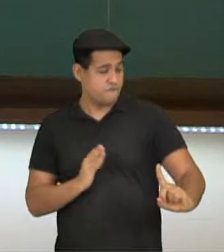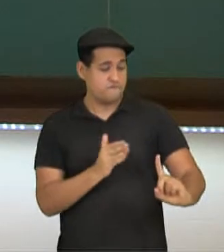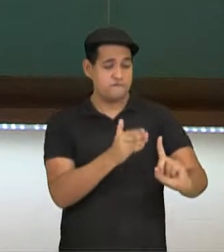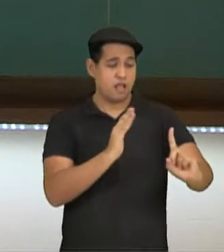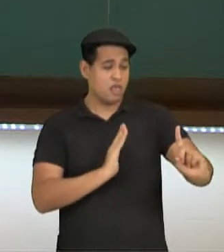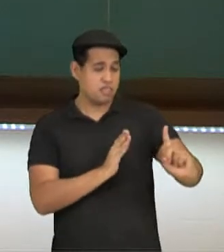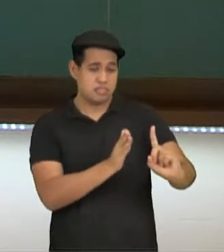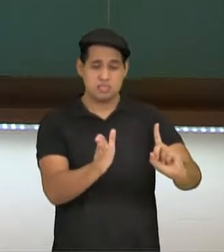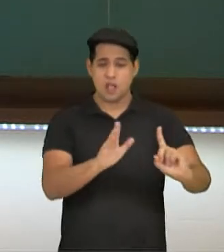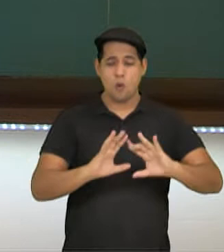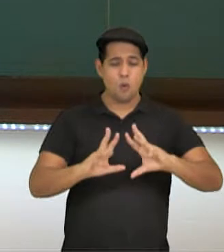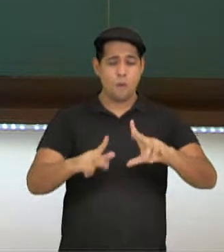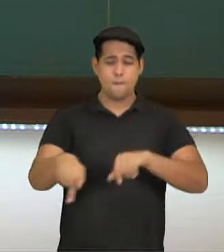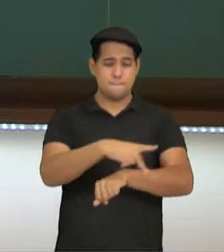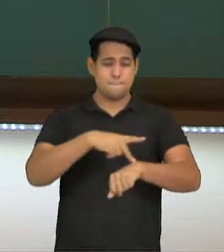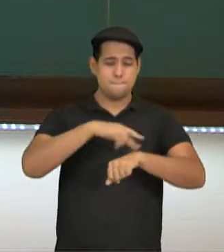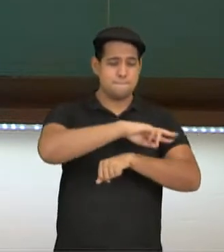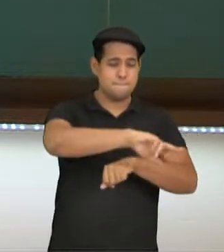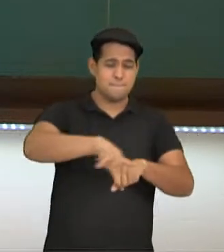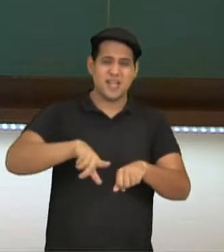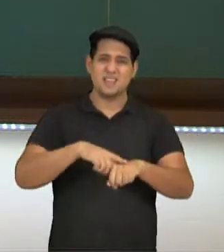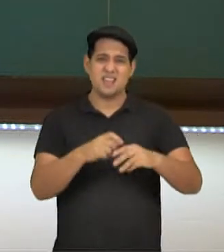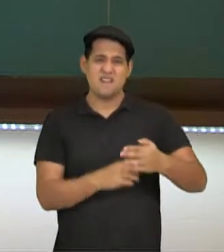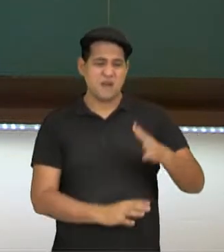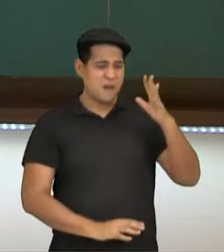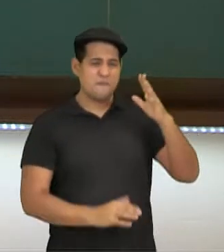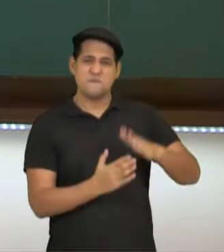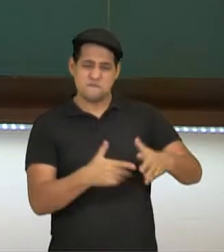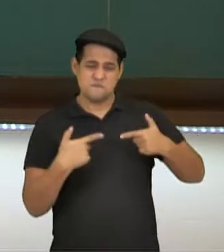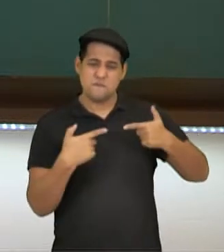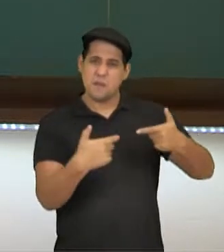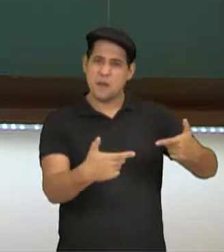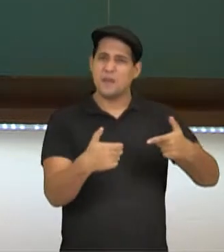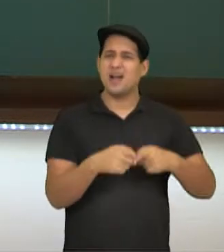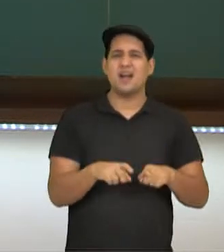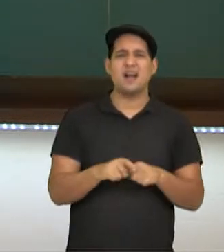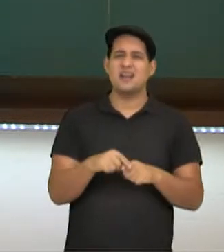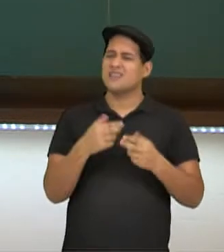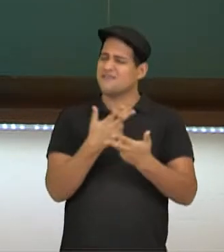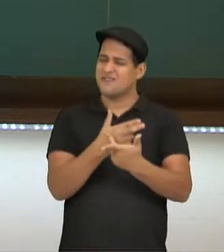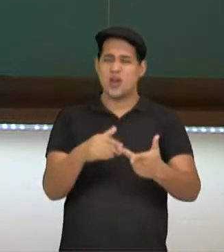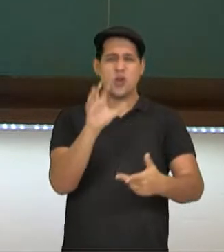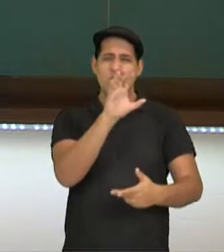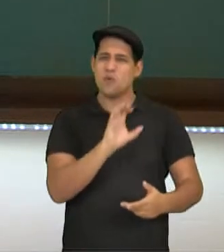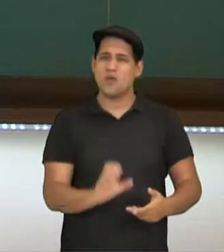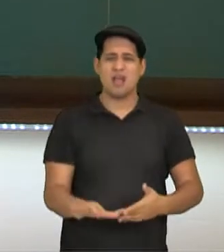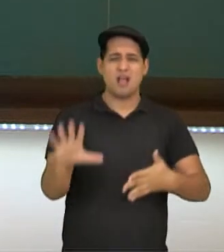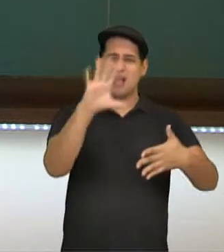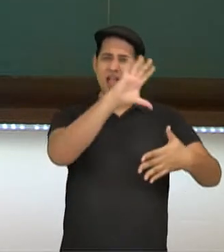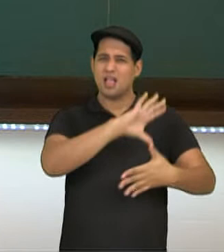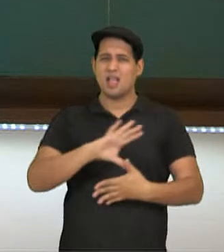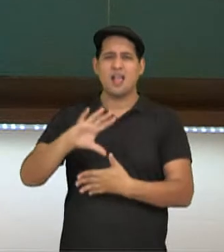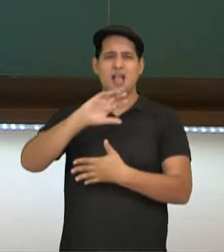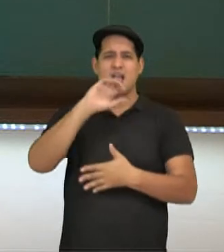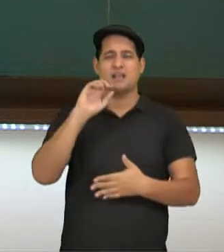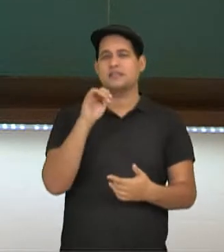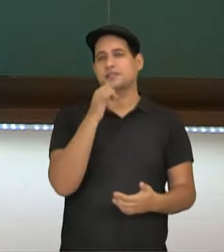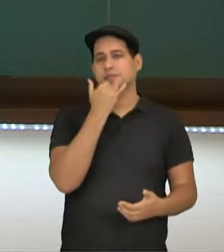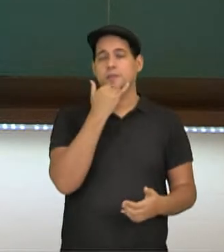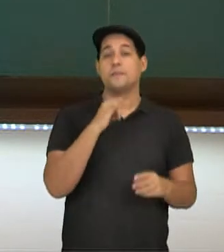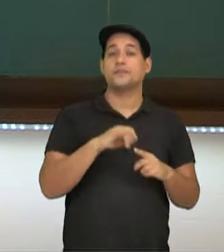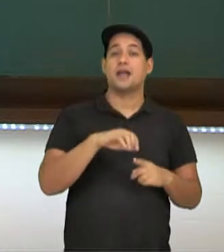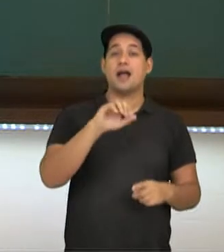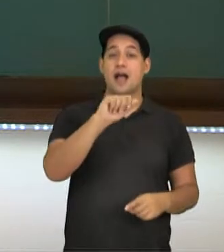indiretamente quase todos os países. Você teve batalhas no Oceano Atlântico, na Europa, na Ásia, no Pacífico, até mesmo no Oceano